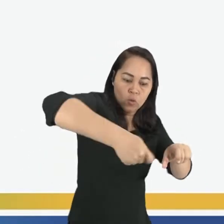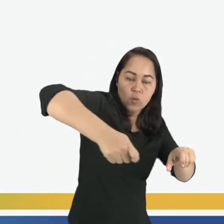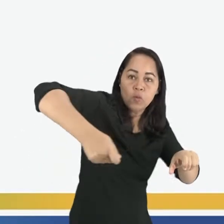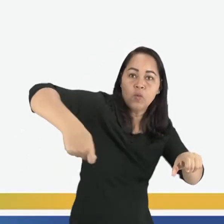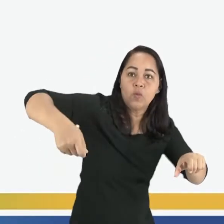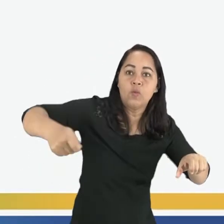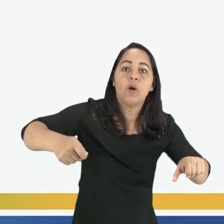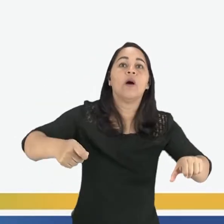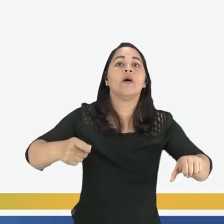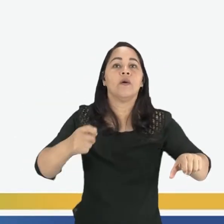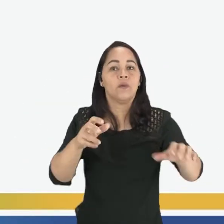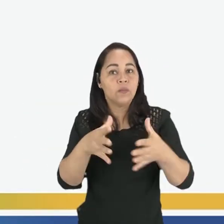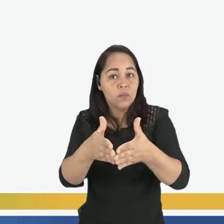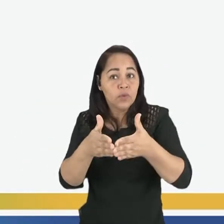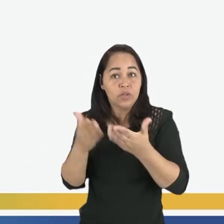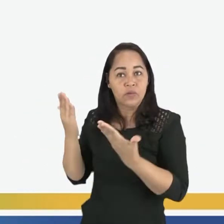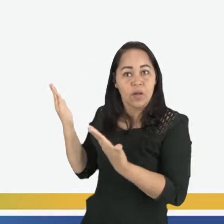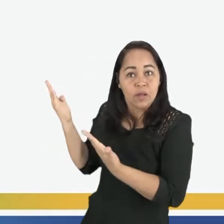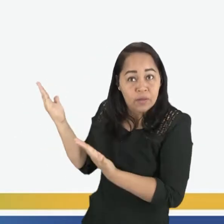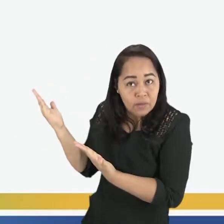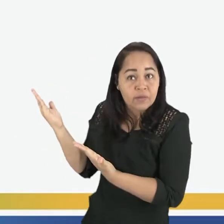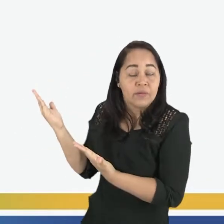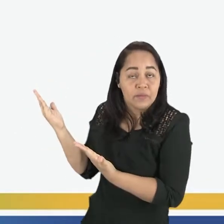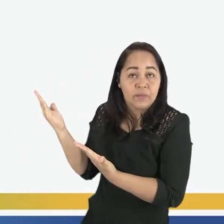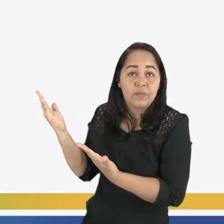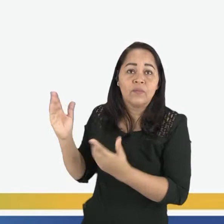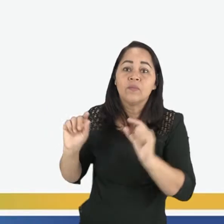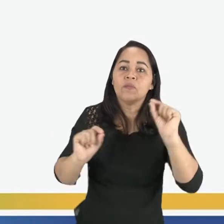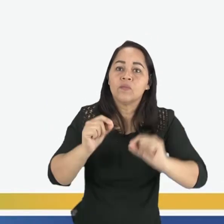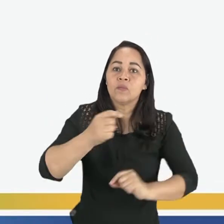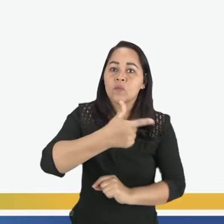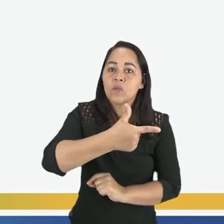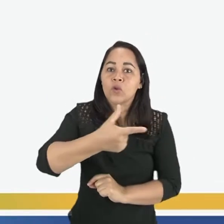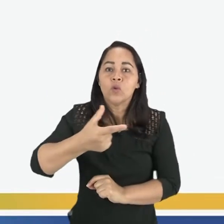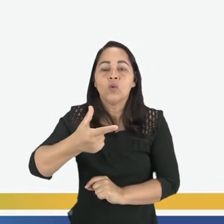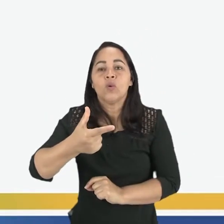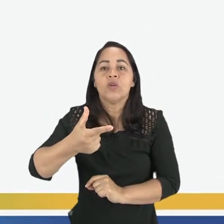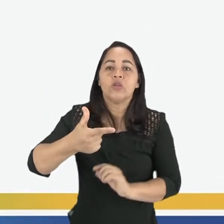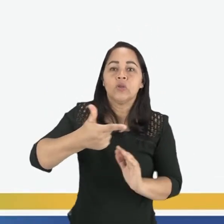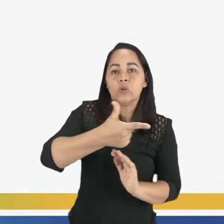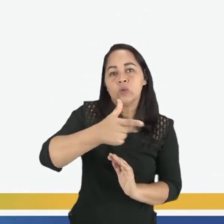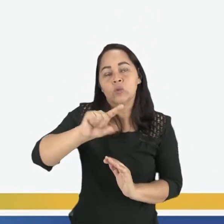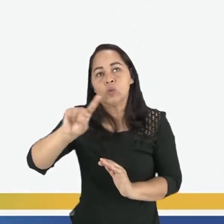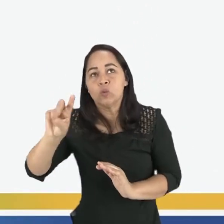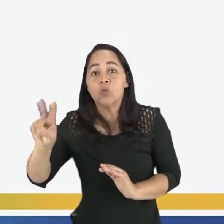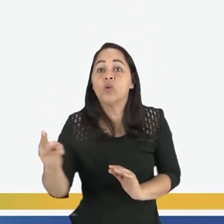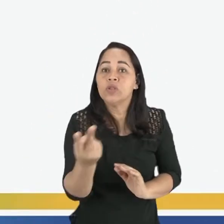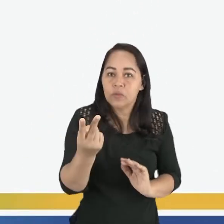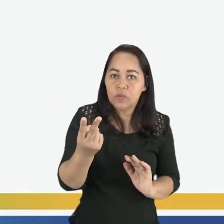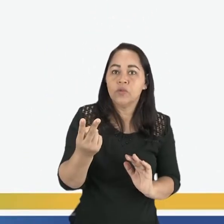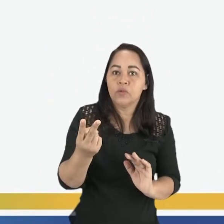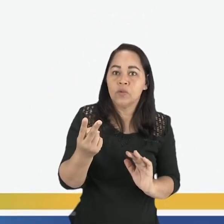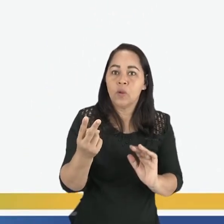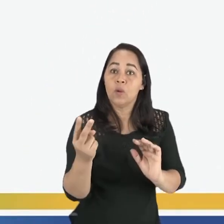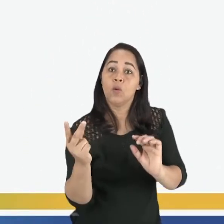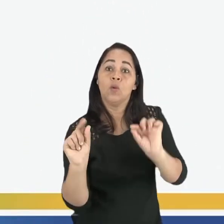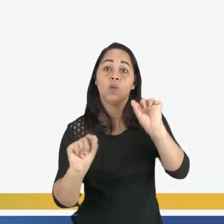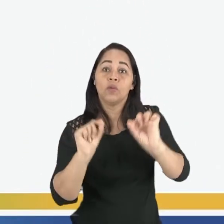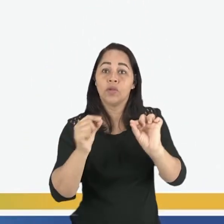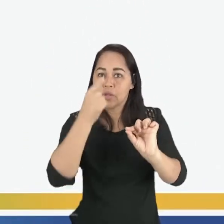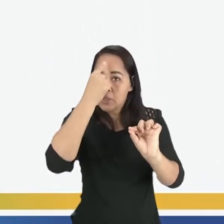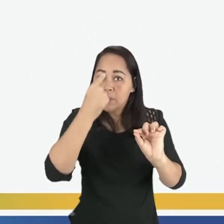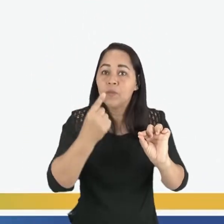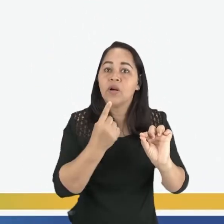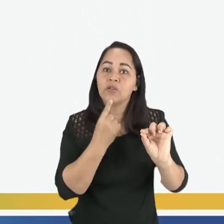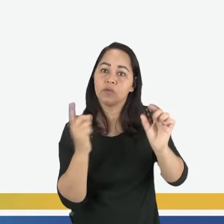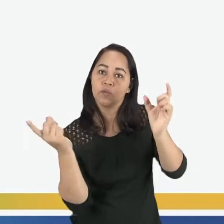forma de cunha. Essa escrita tinha cerca de 2.000 signos. Alguns representavam palavras e outros